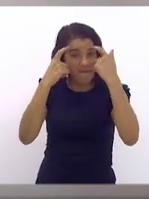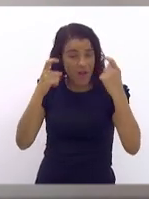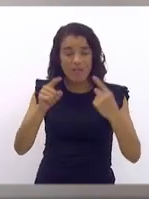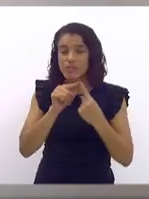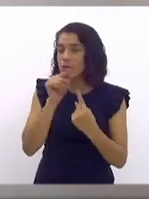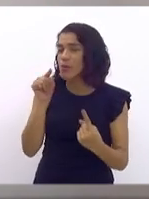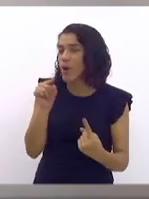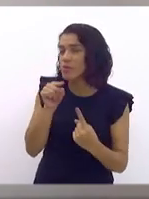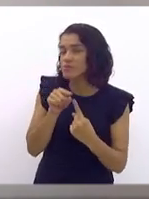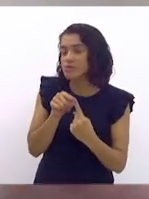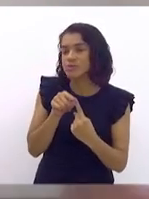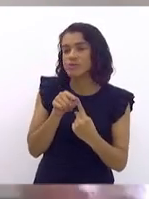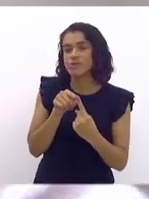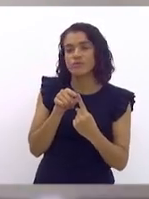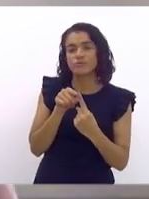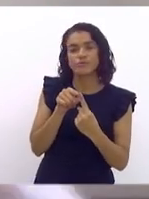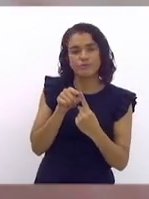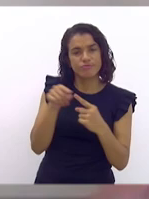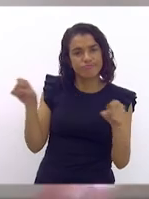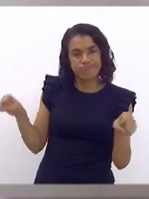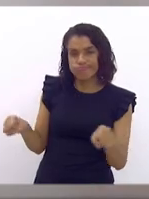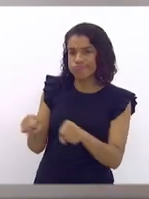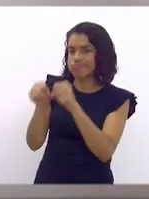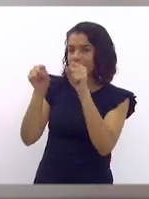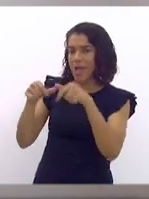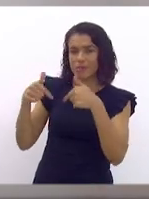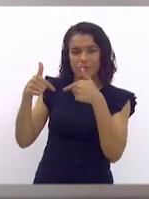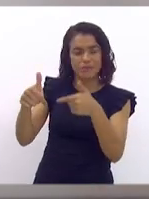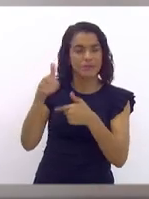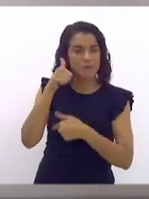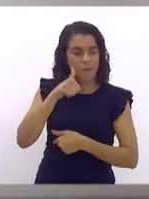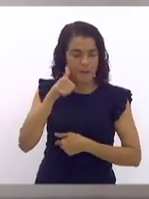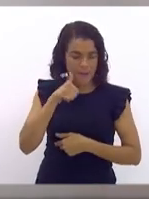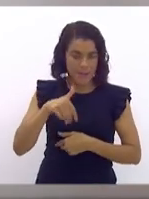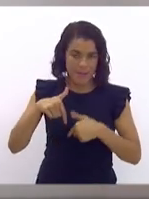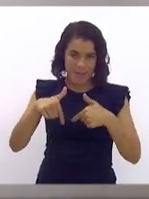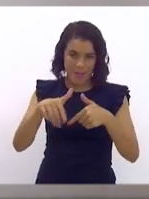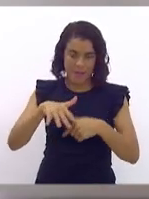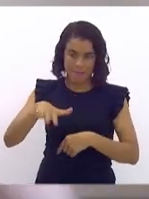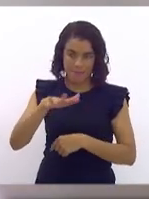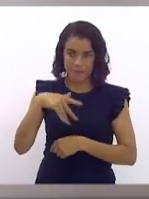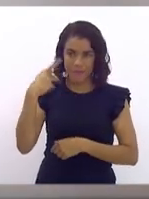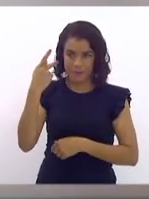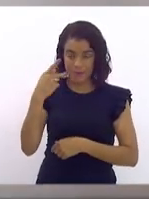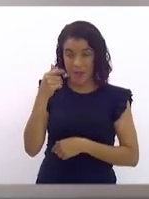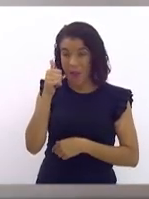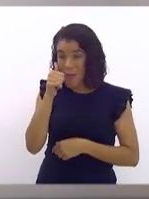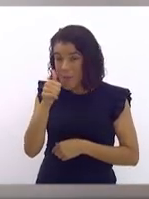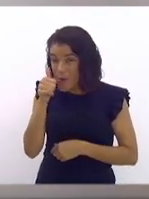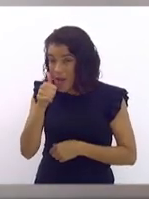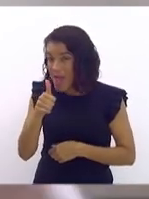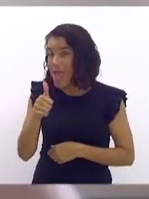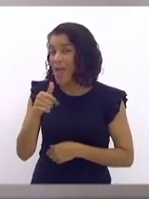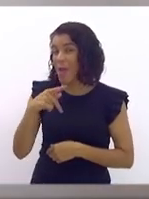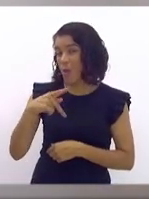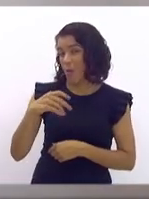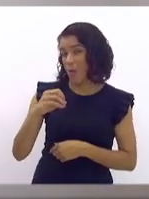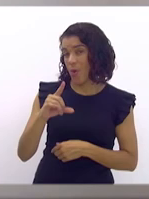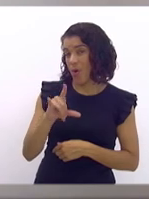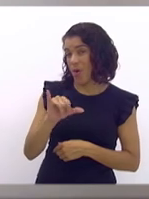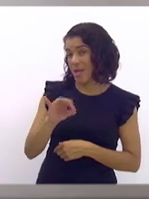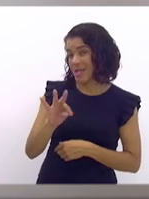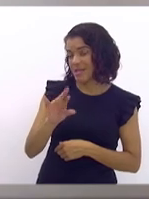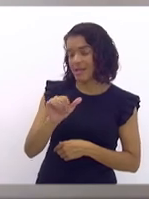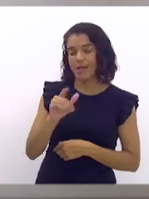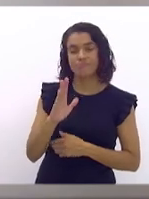tenta minar mesmo a atuação daquelas mulheres na política. Mas, obviamente, que uma mulher política, ou seja, uma mulher que está no